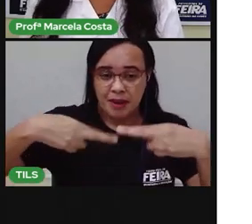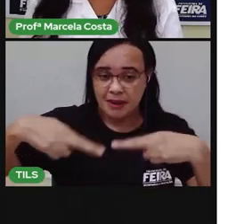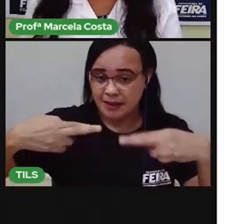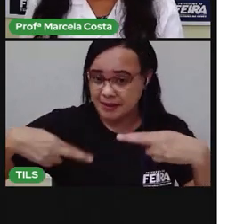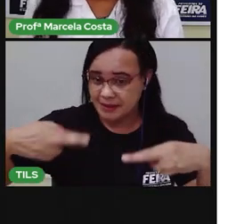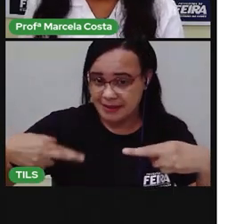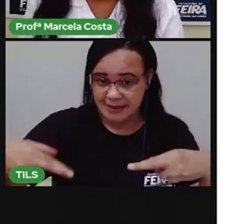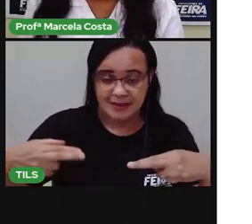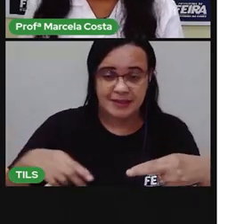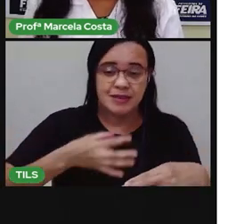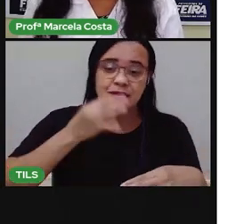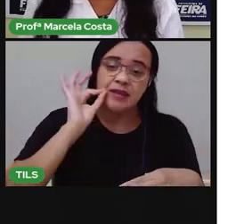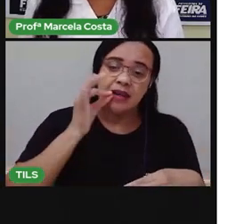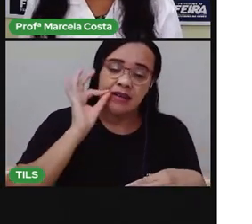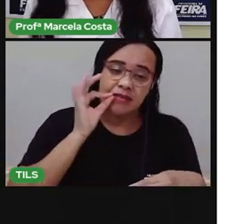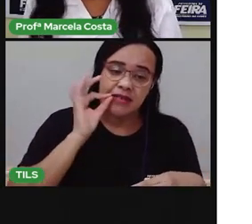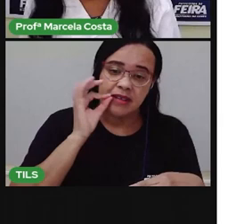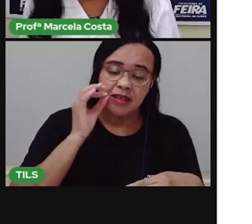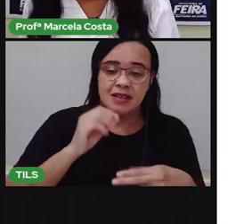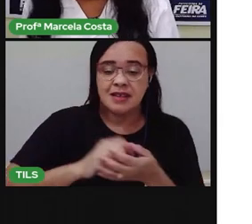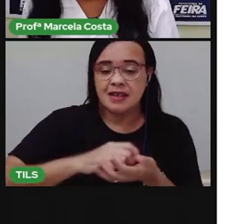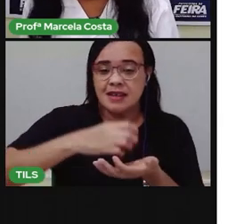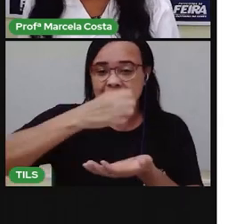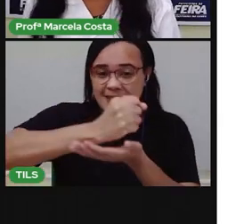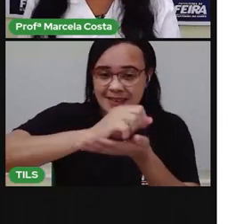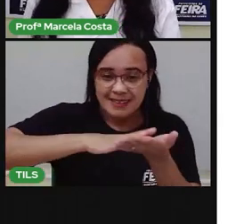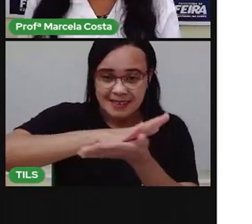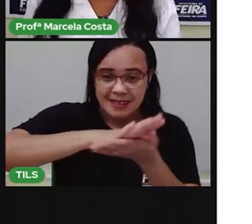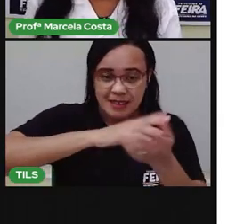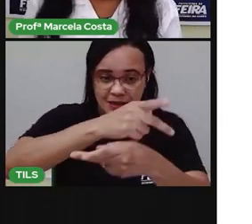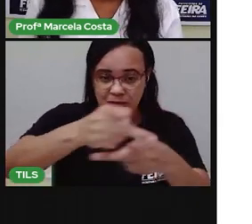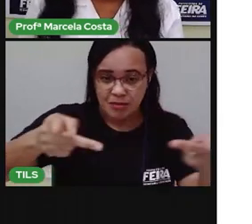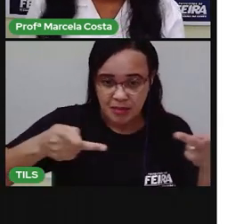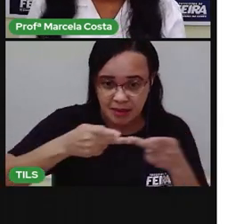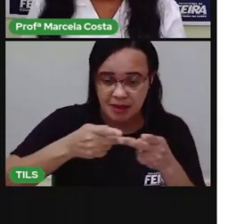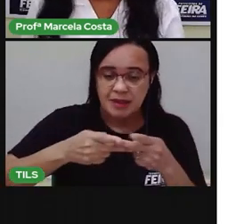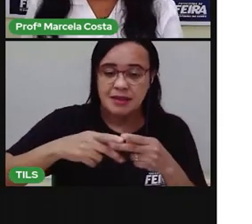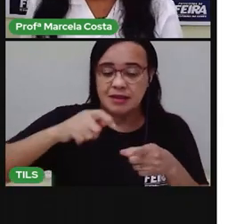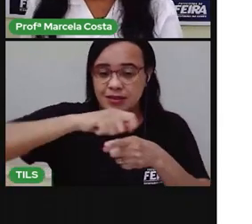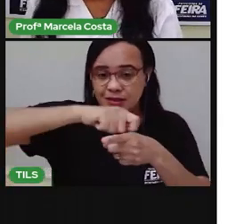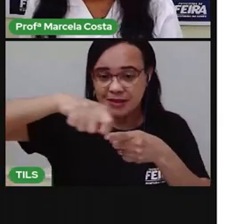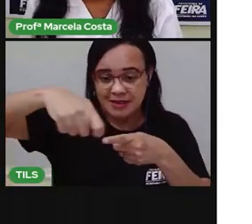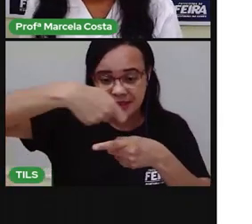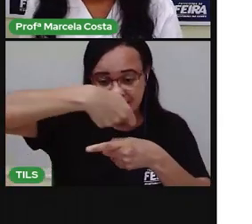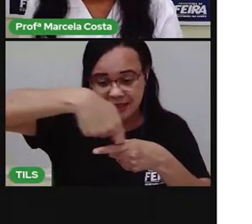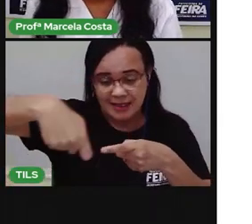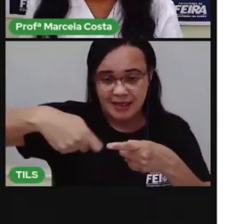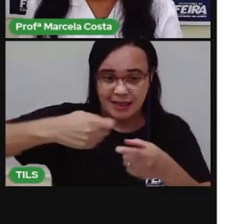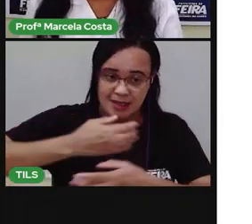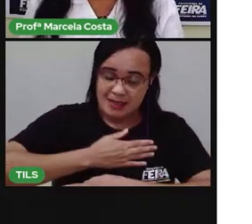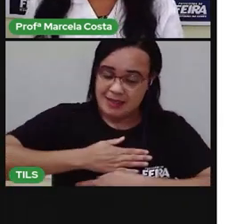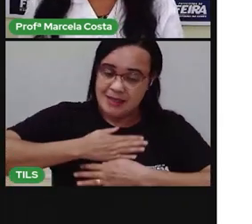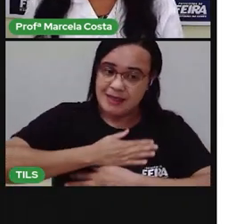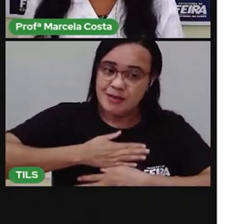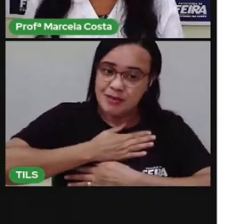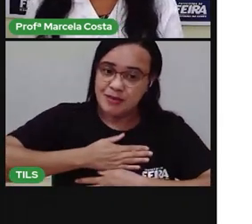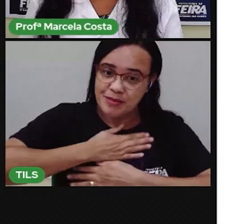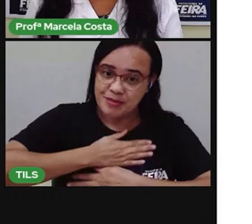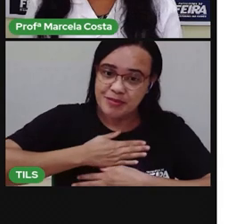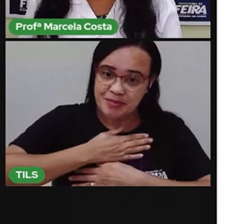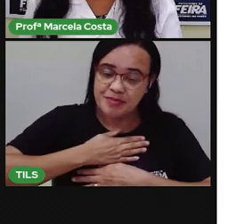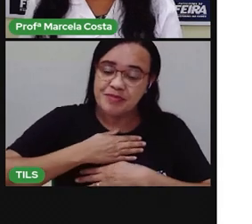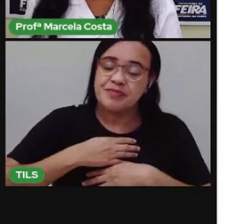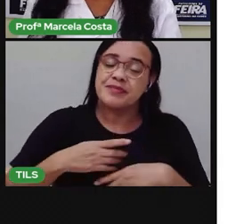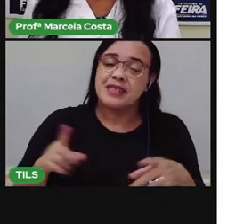macarrão, café, detergente, creme dental, sabonete. A